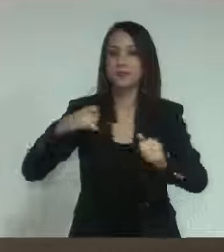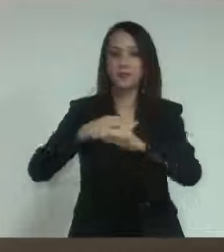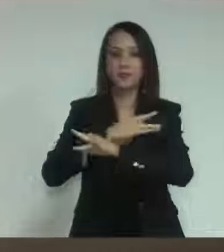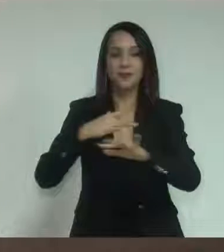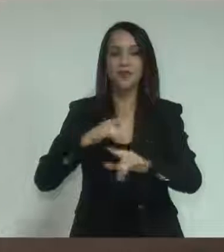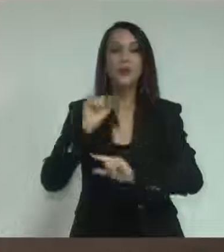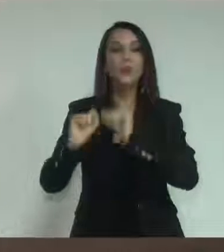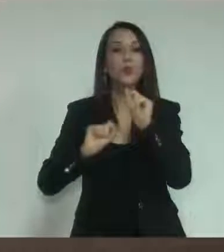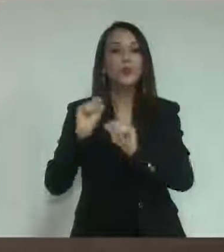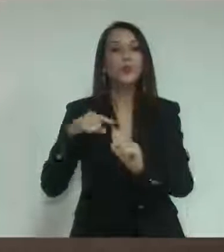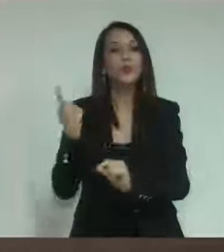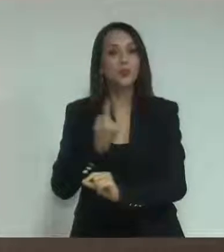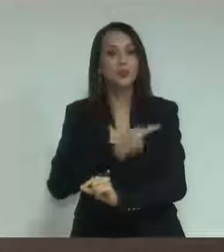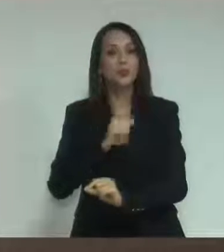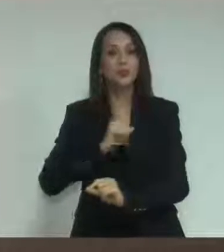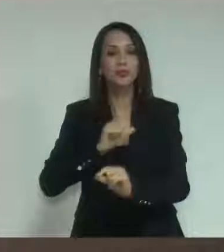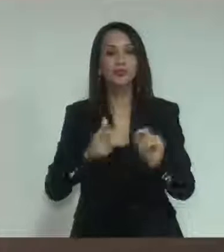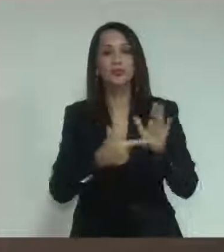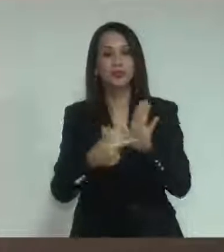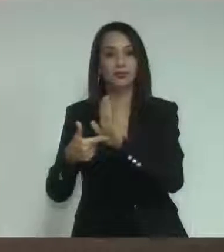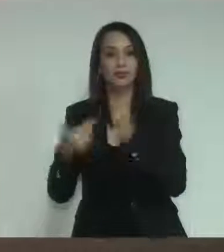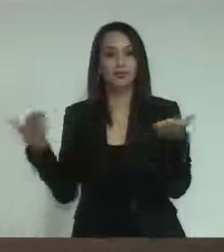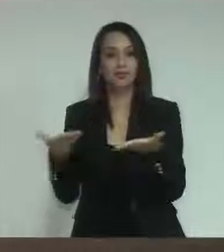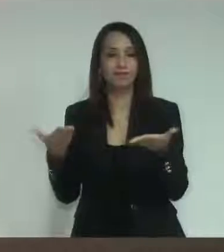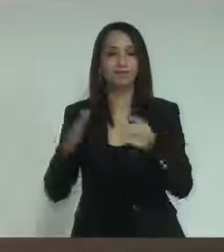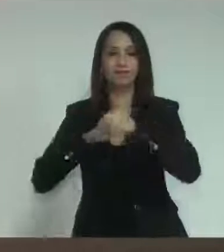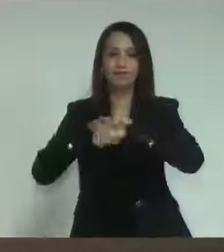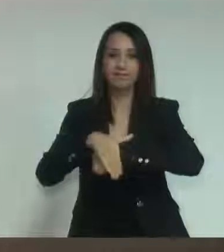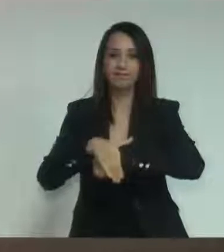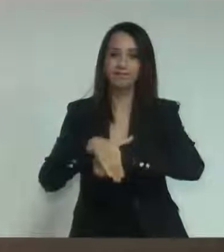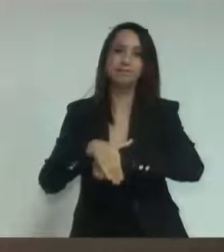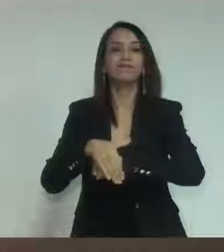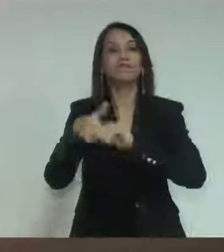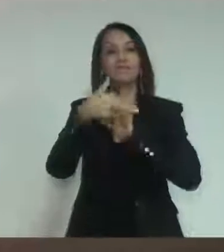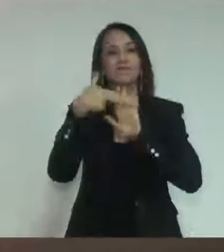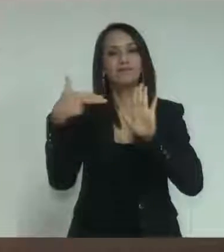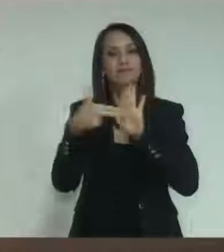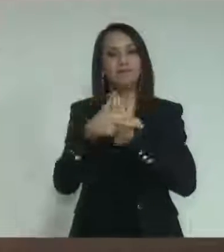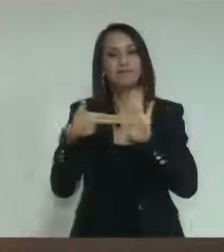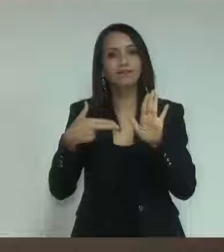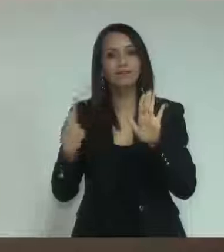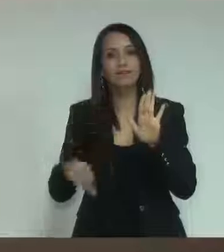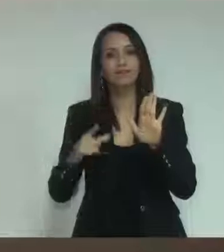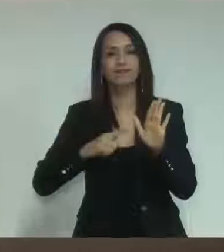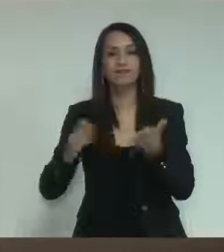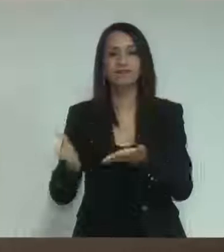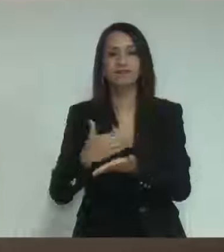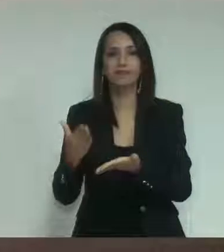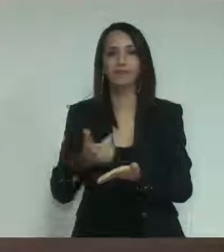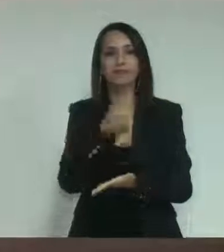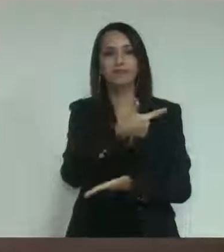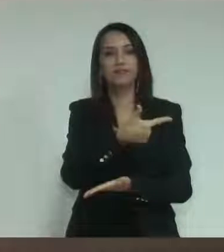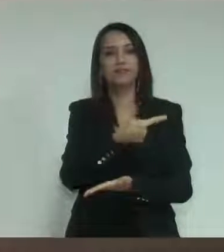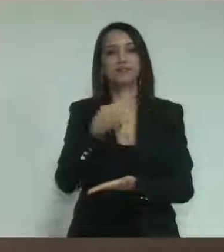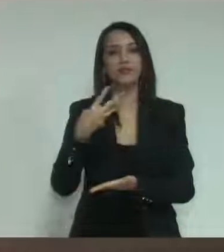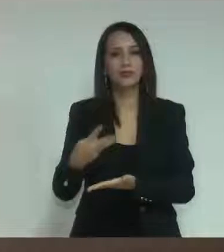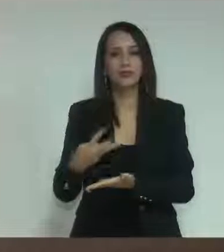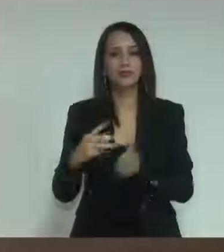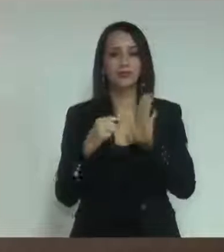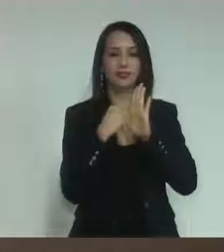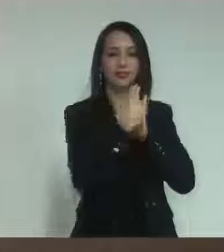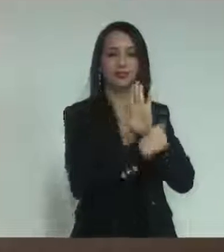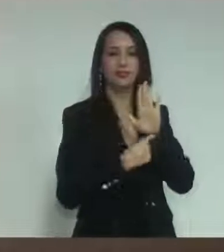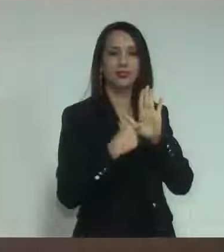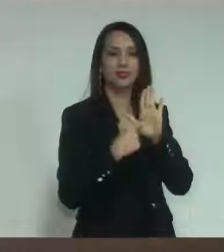Então, o que eu tenho para contribuir nessa noite é que a norma, por exemplo, aqui a página 23, o adesivo